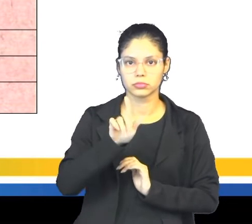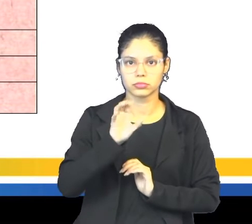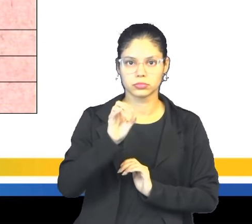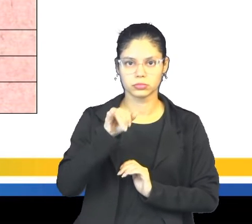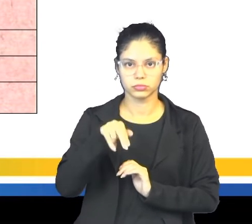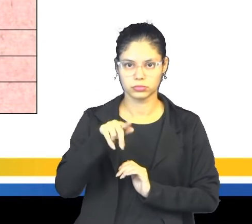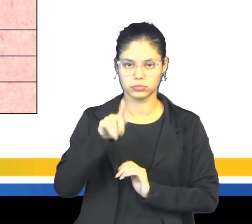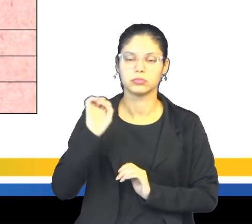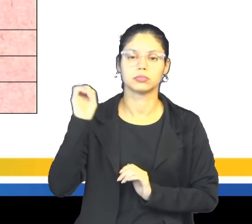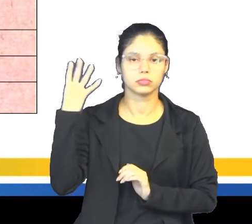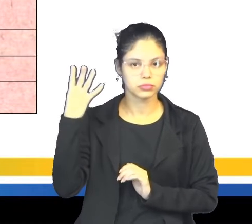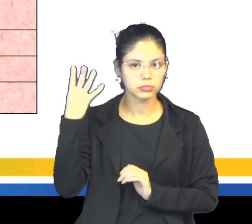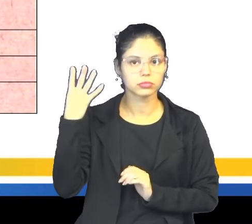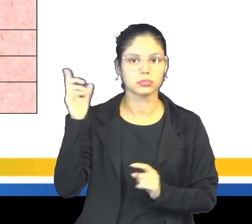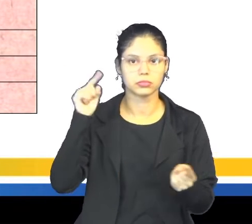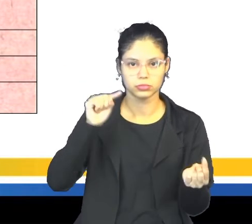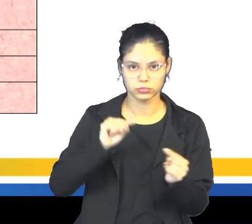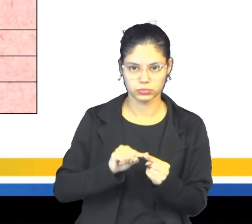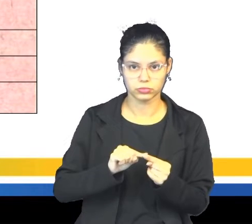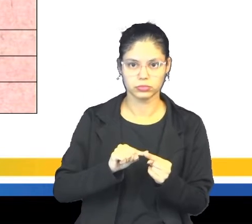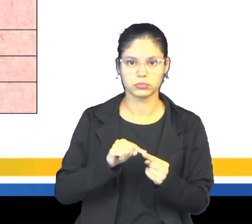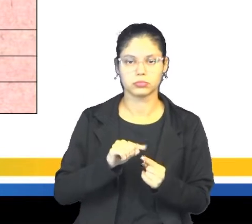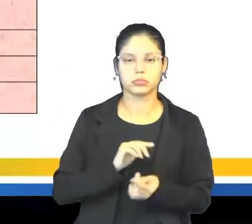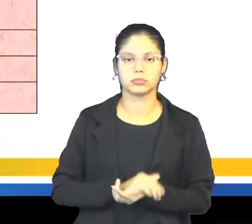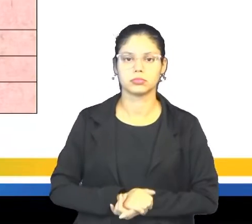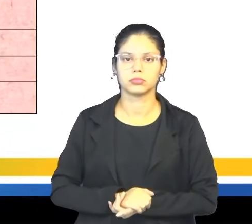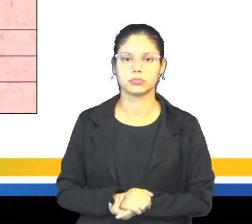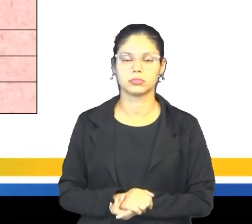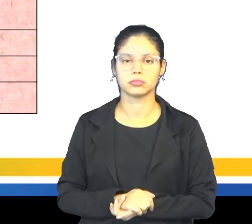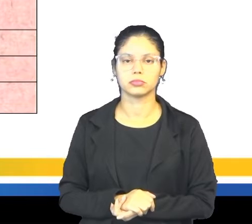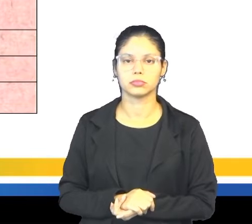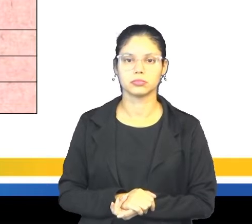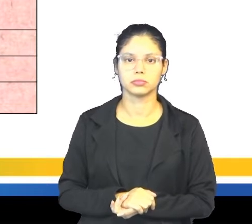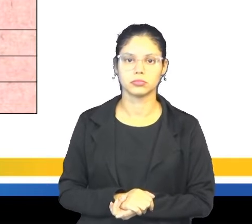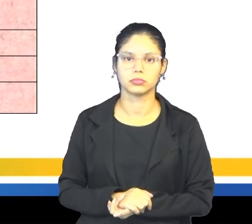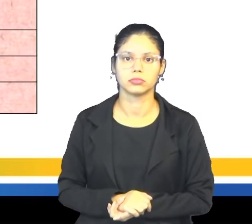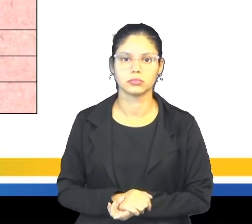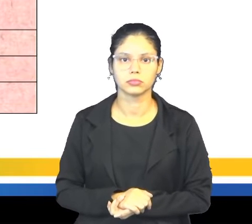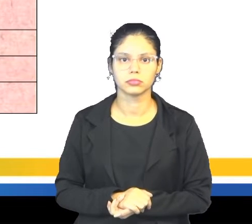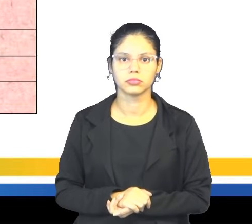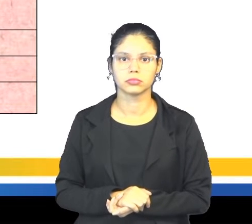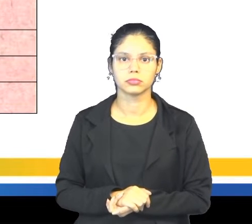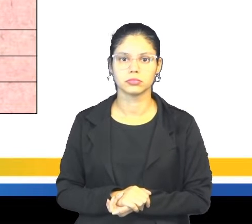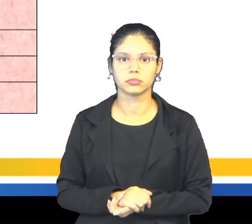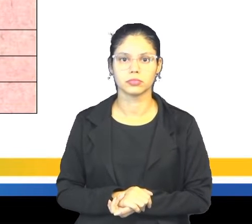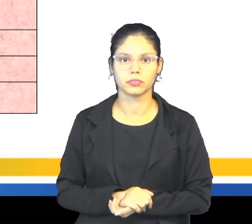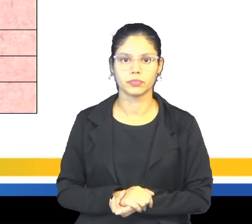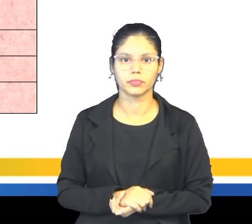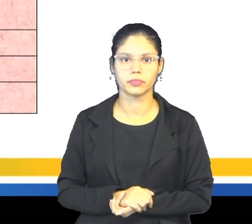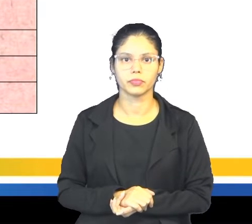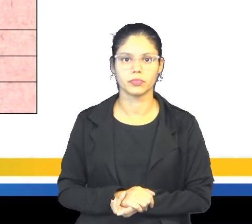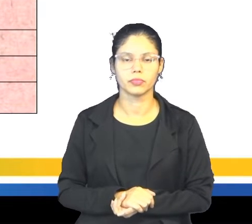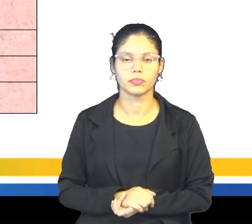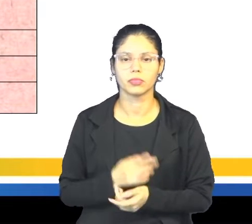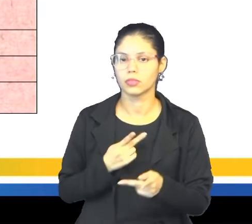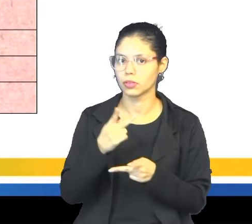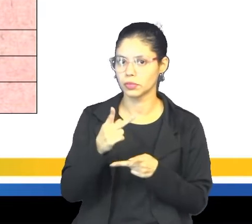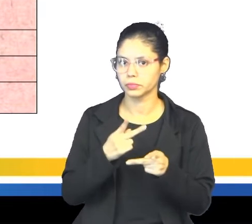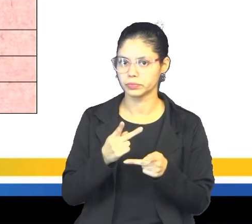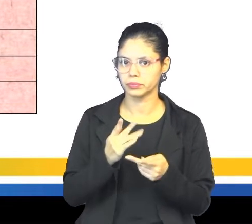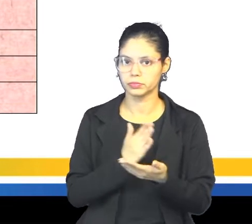vai ocorrer, né, numa data mais próxima, ok? É um fato ou uma situação previamente